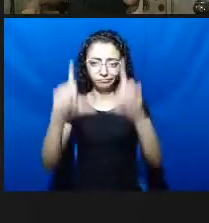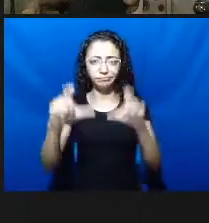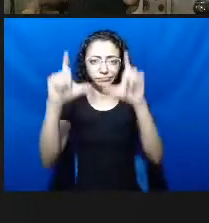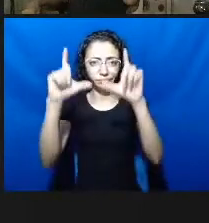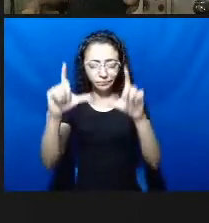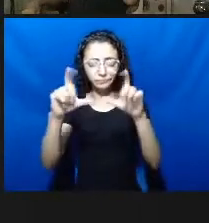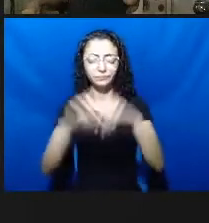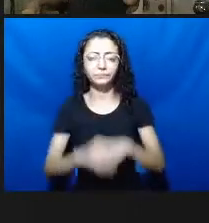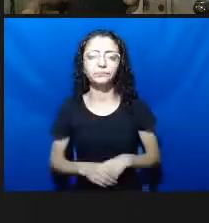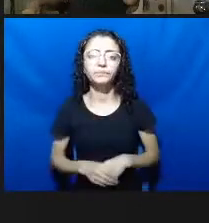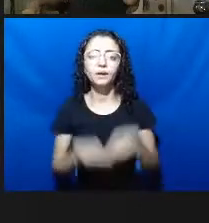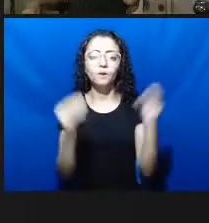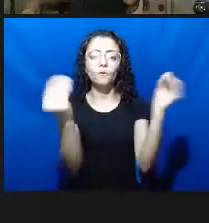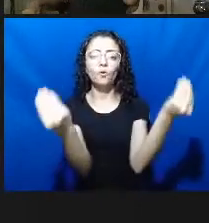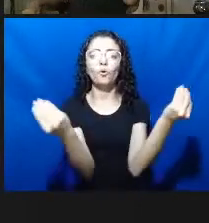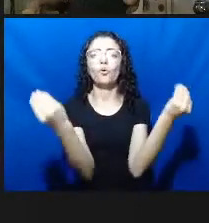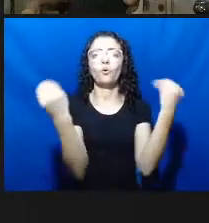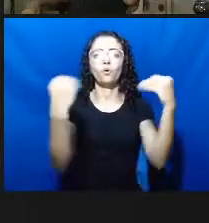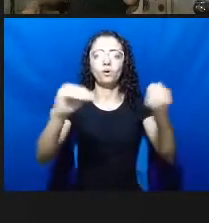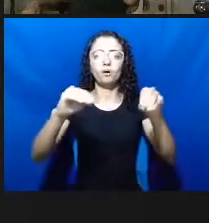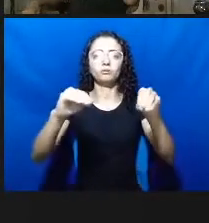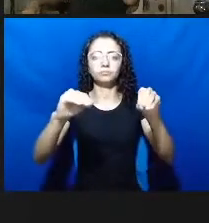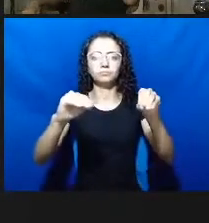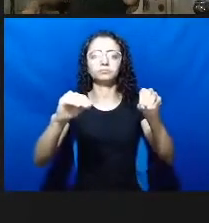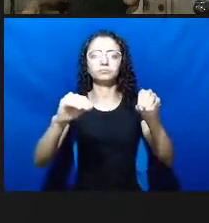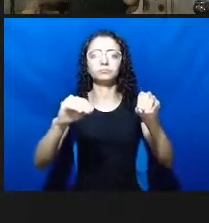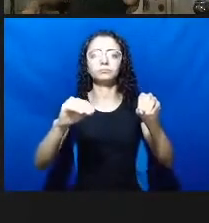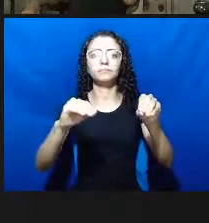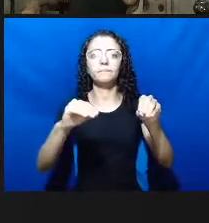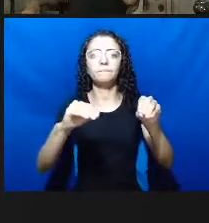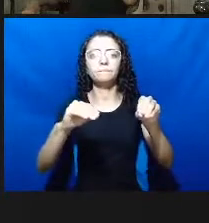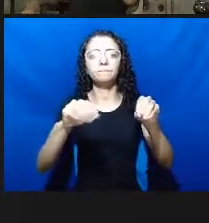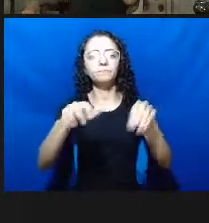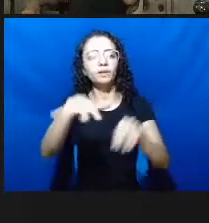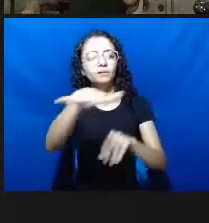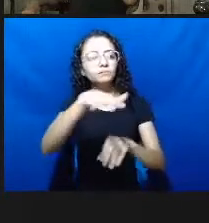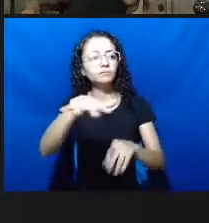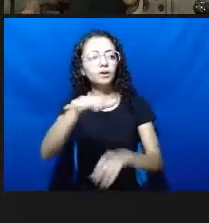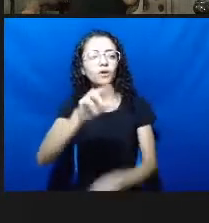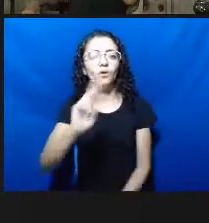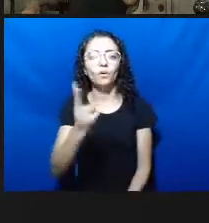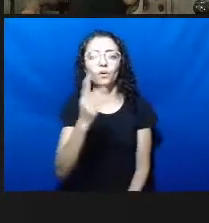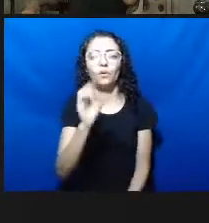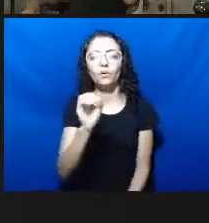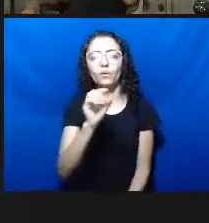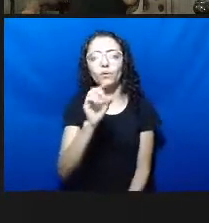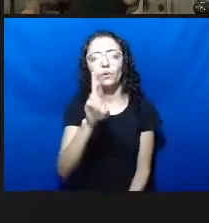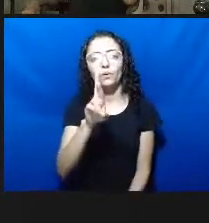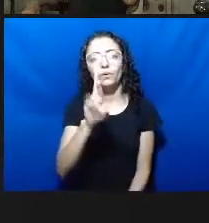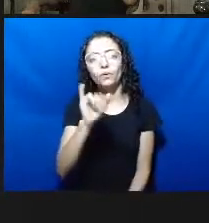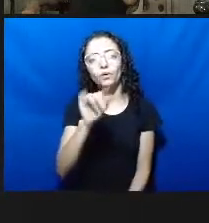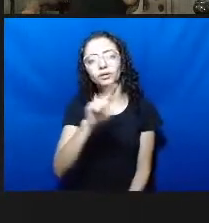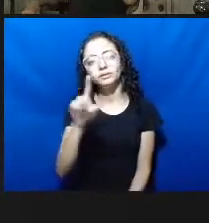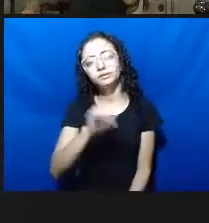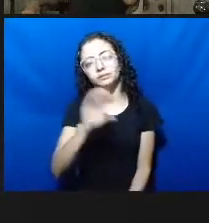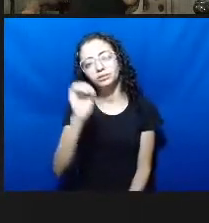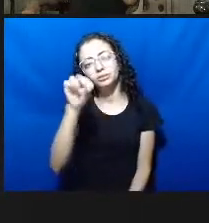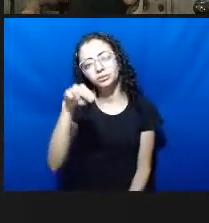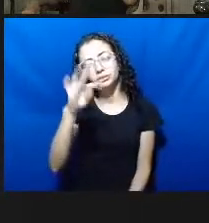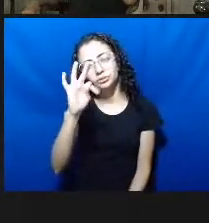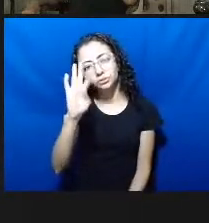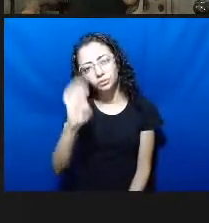e colocada de encontro ao horizonte verdadeiro. A paisagem fotografada,